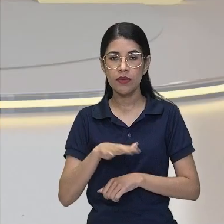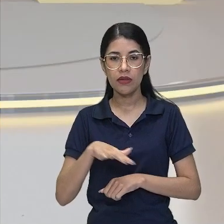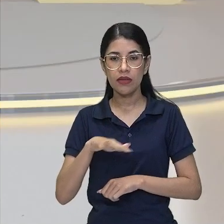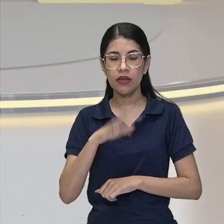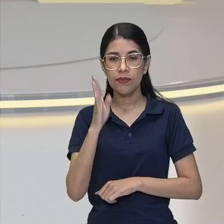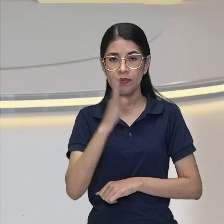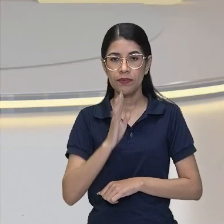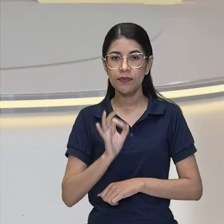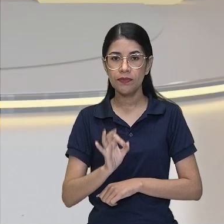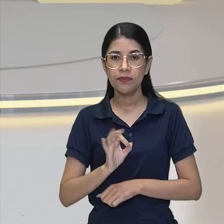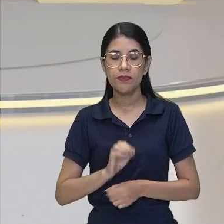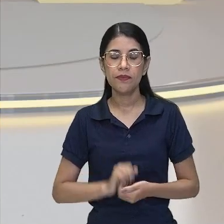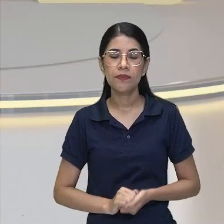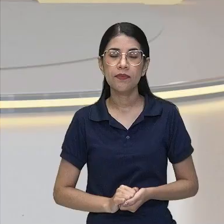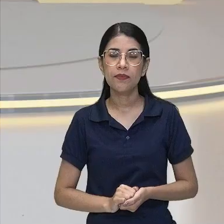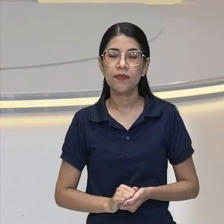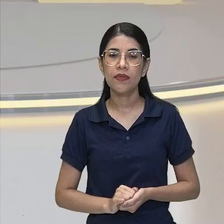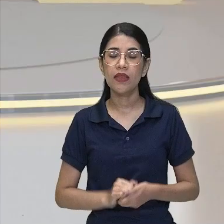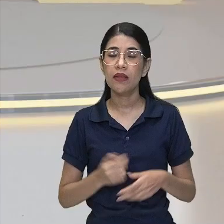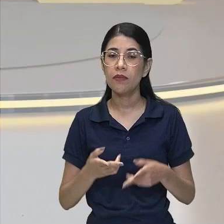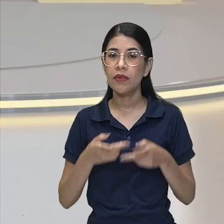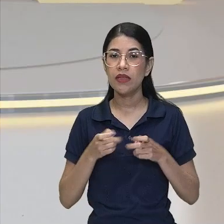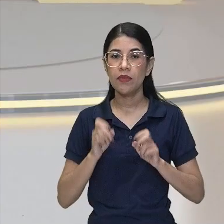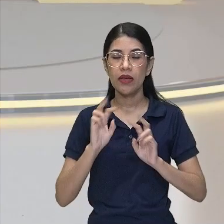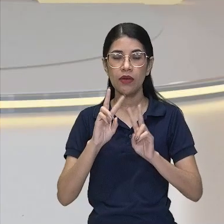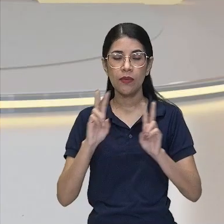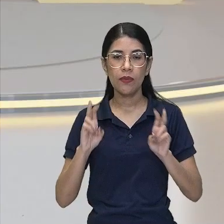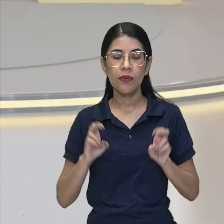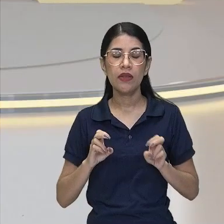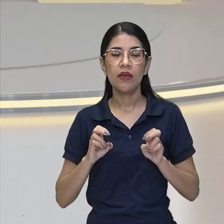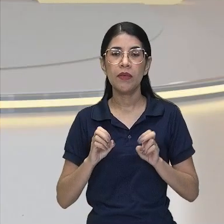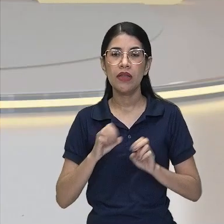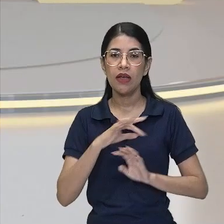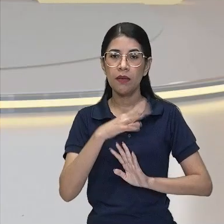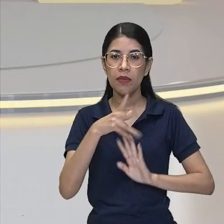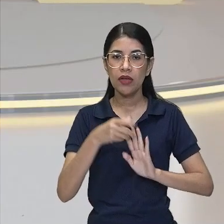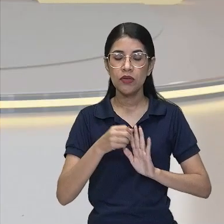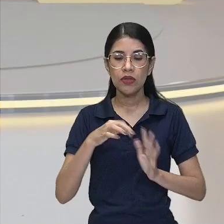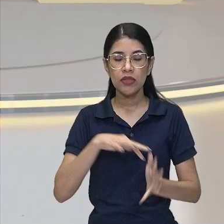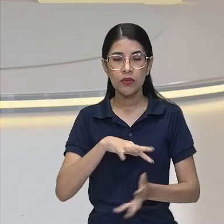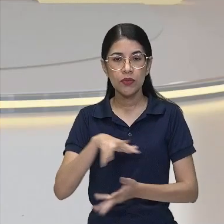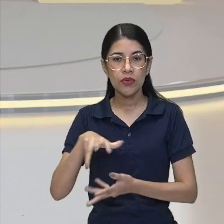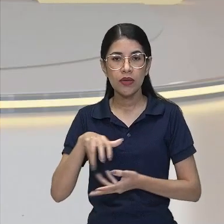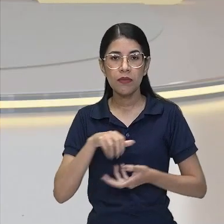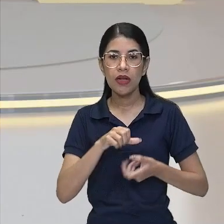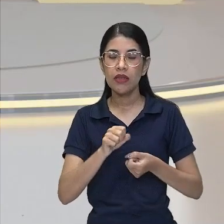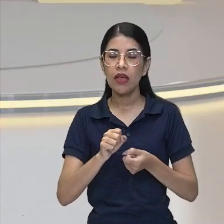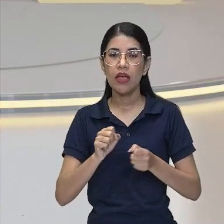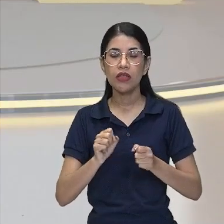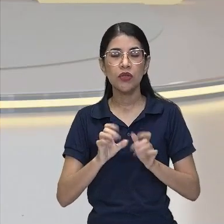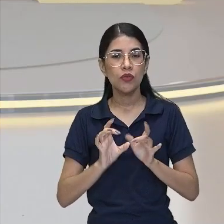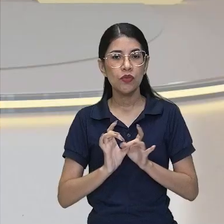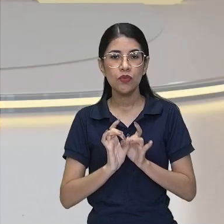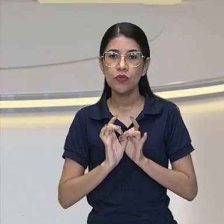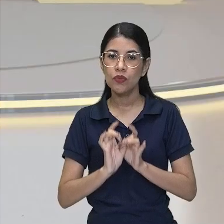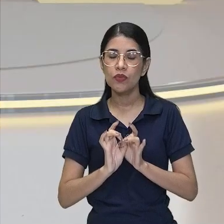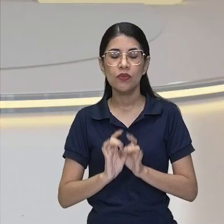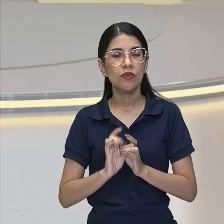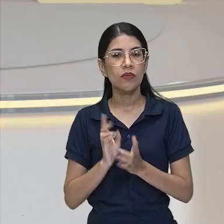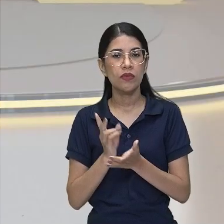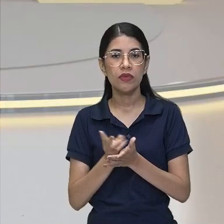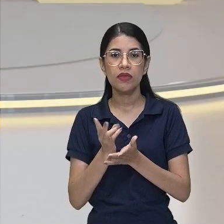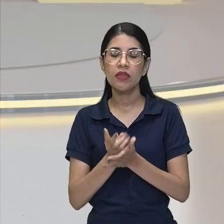Então, percebo que esse tema, né, Amazônia e sustentabilidade, sempre está acompanhando